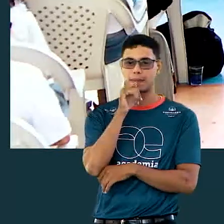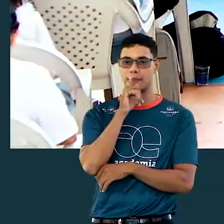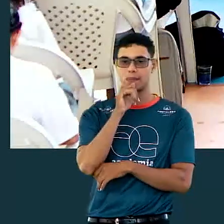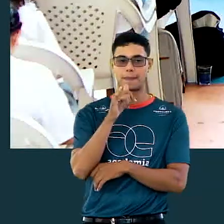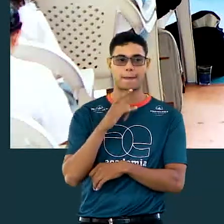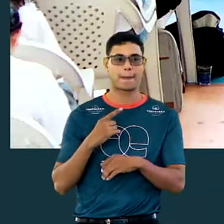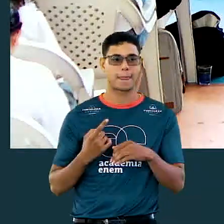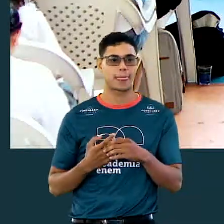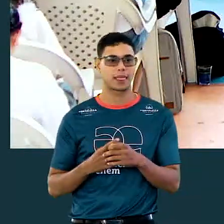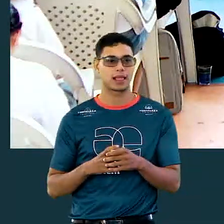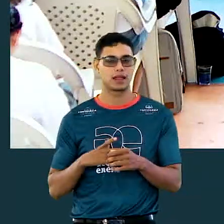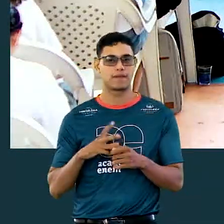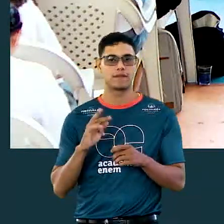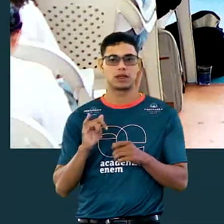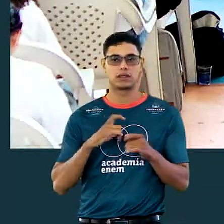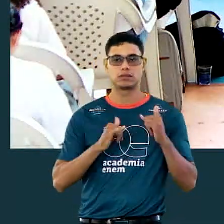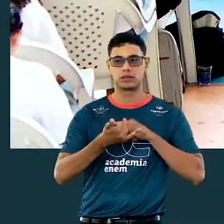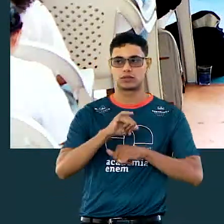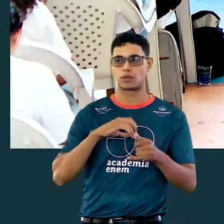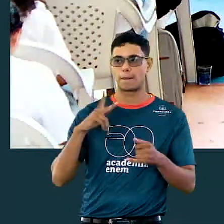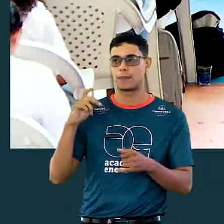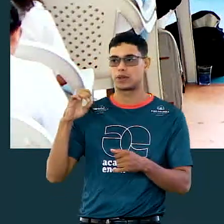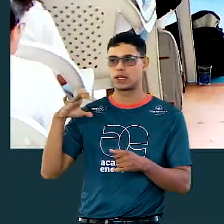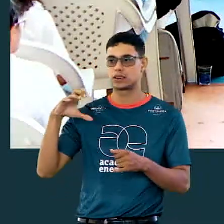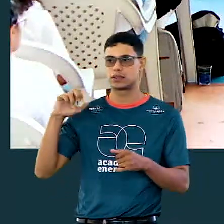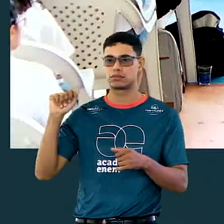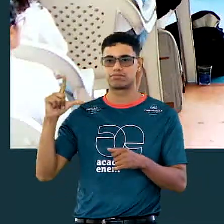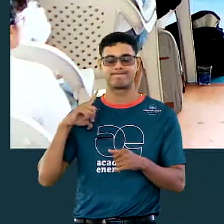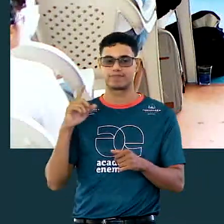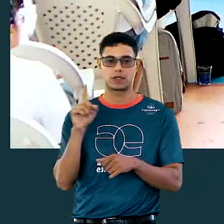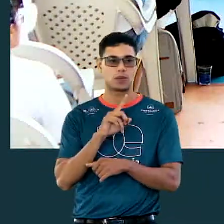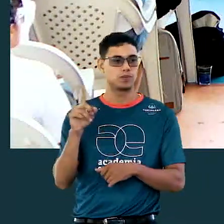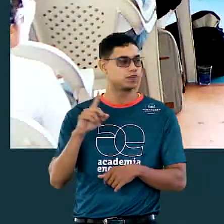não converte energia elétrica em energia potencial? Não.